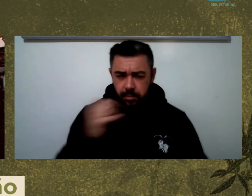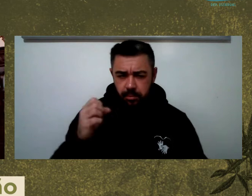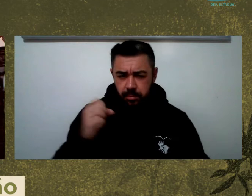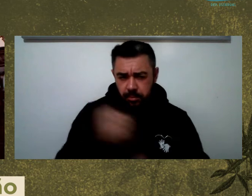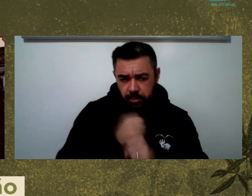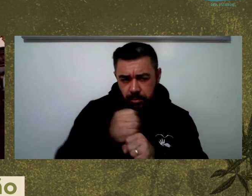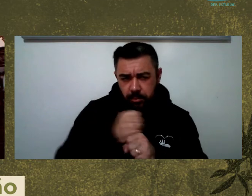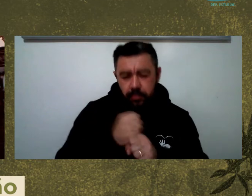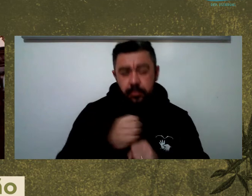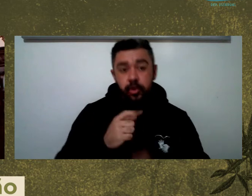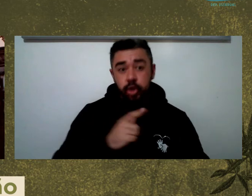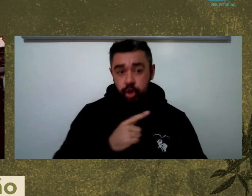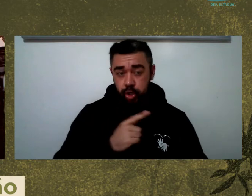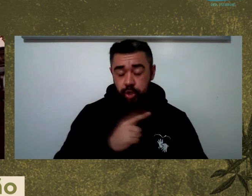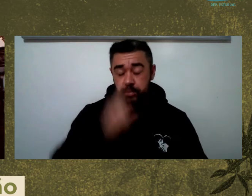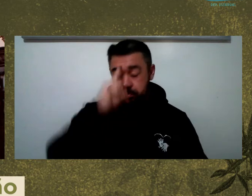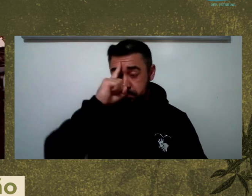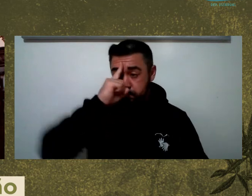uma ditadura